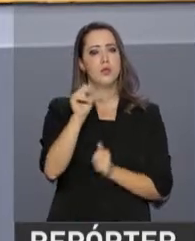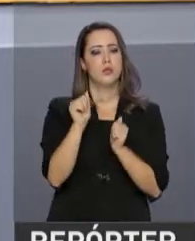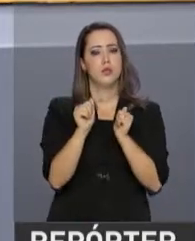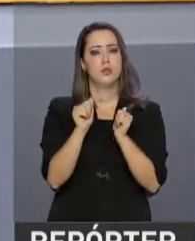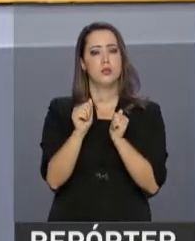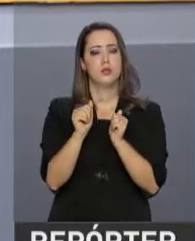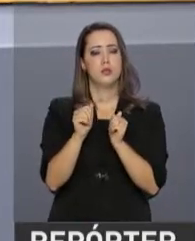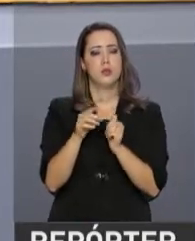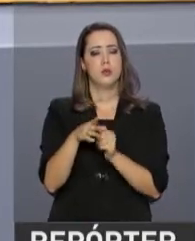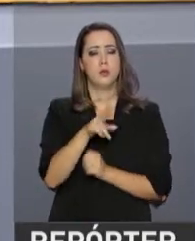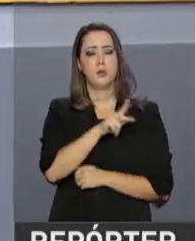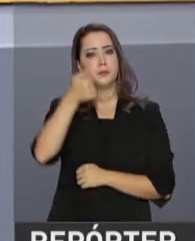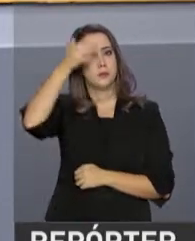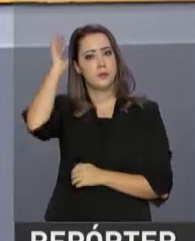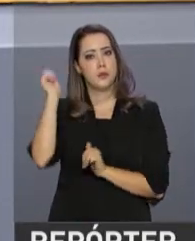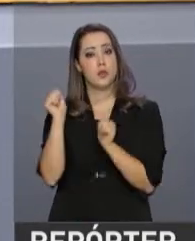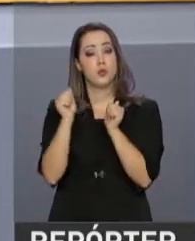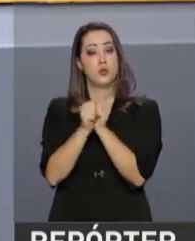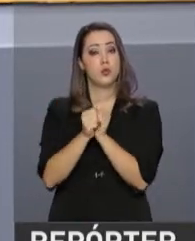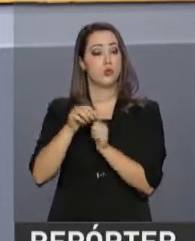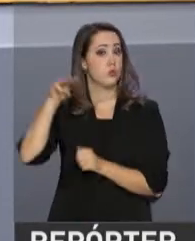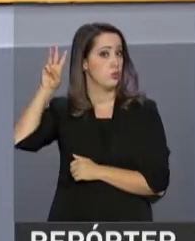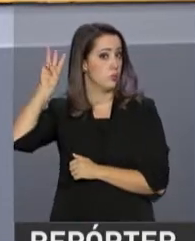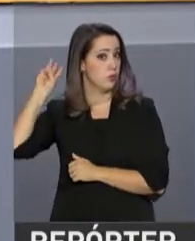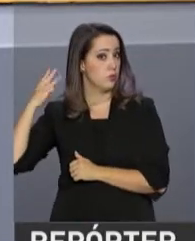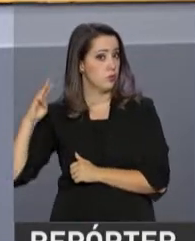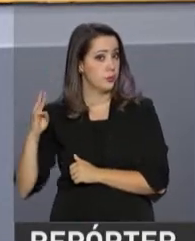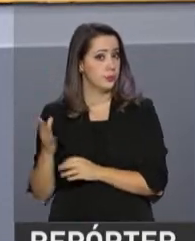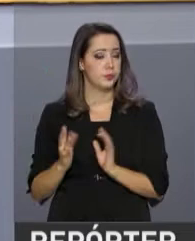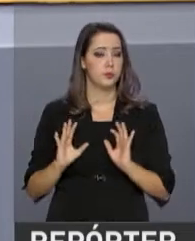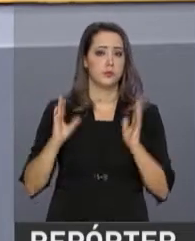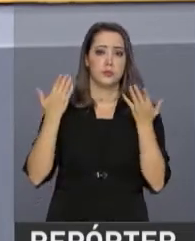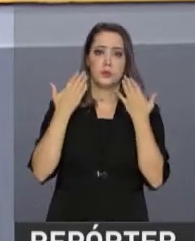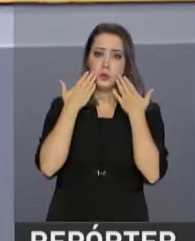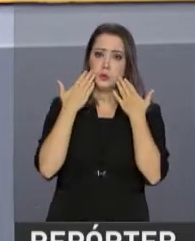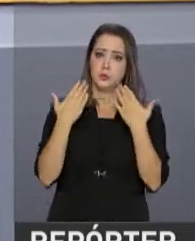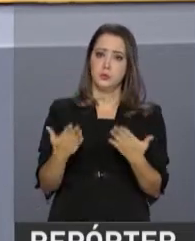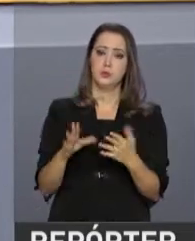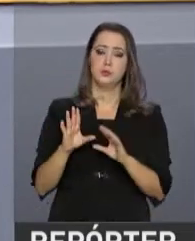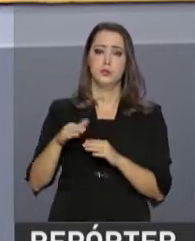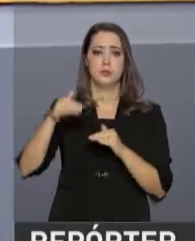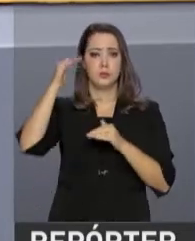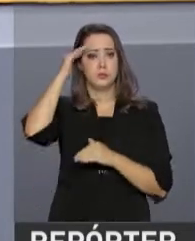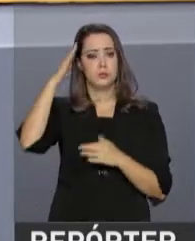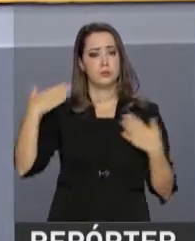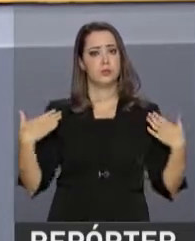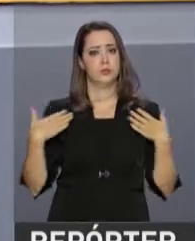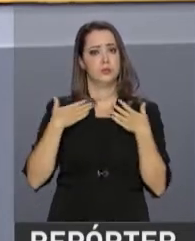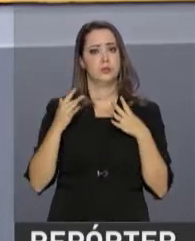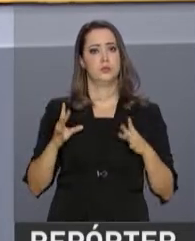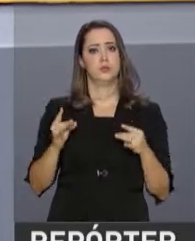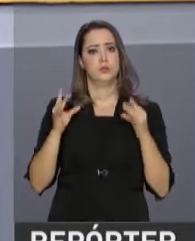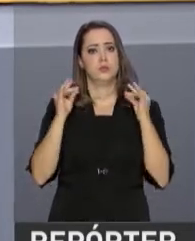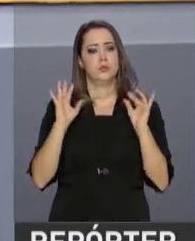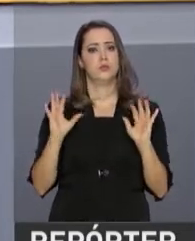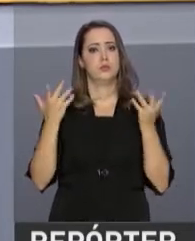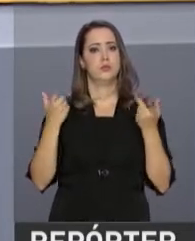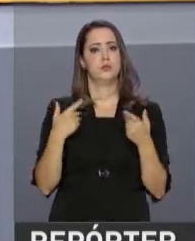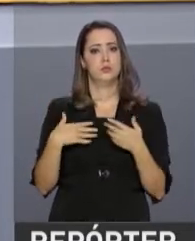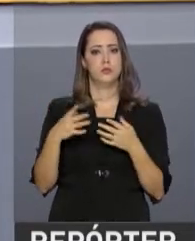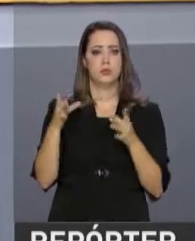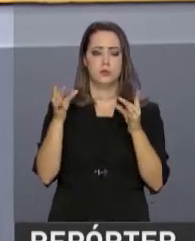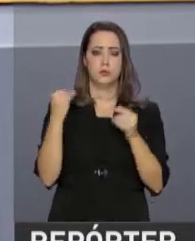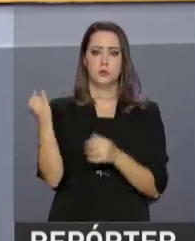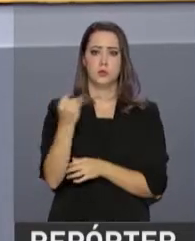da primeira dama marcela temer participou da cerimônia de apresentação dos oficiais generais durante o evento temer destacou o